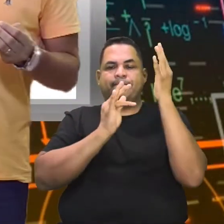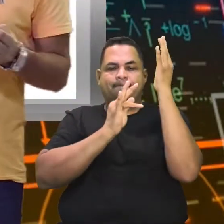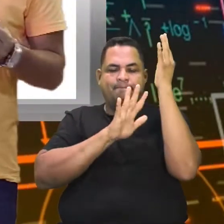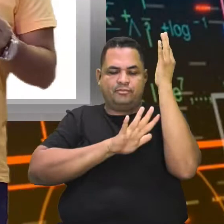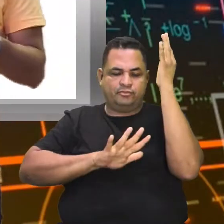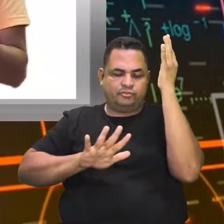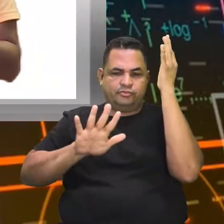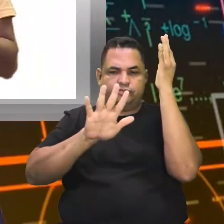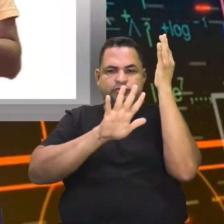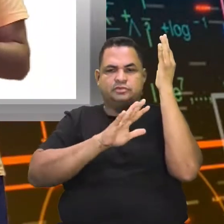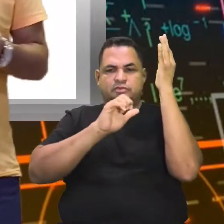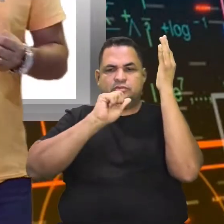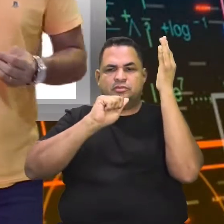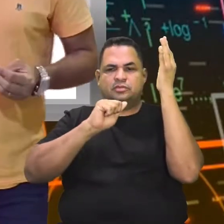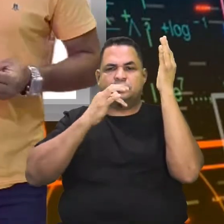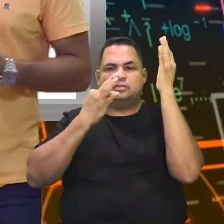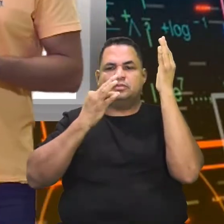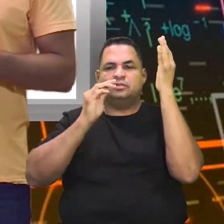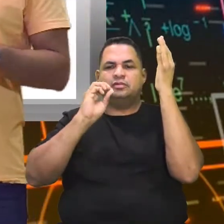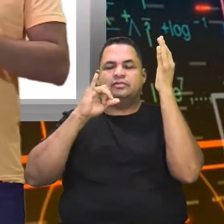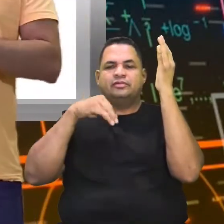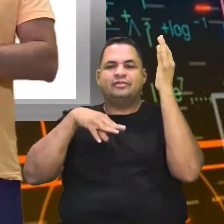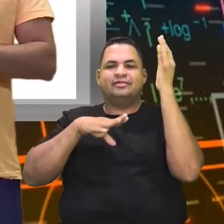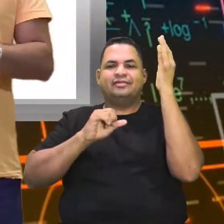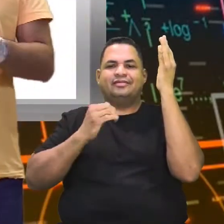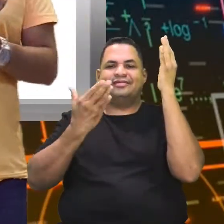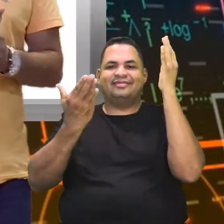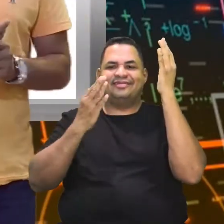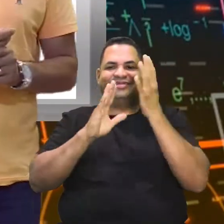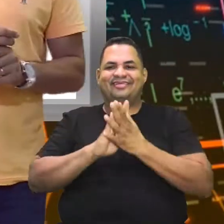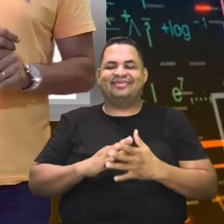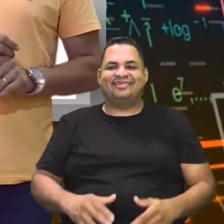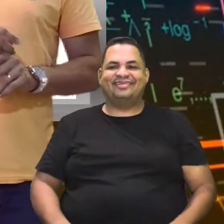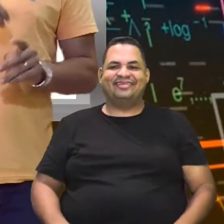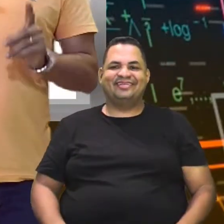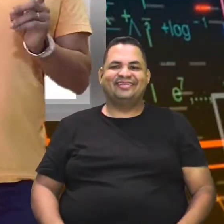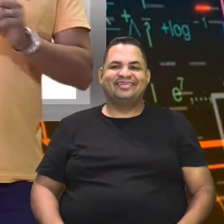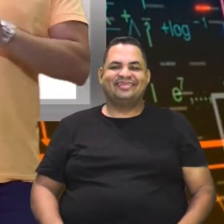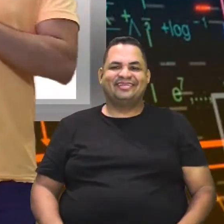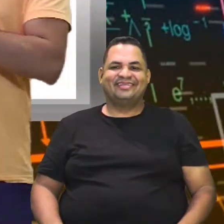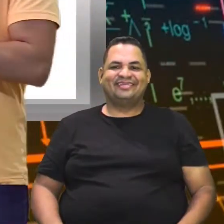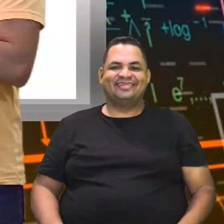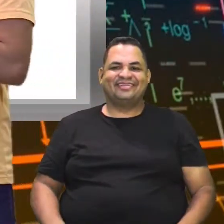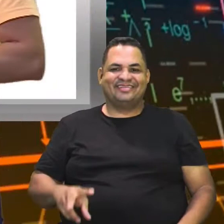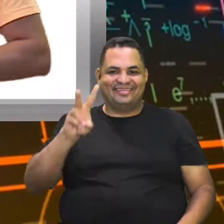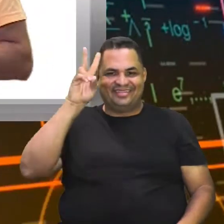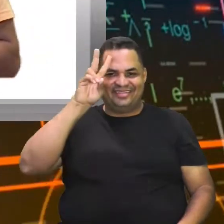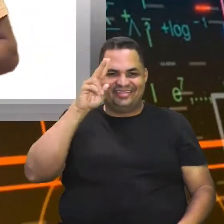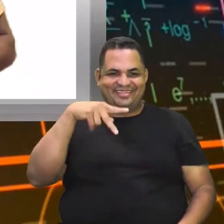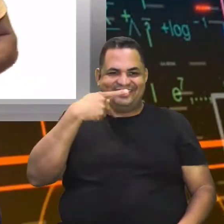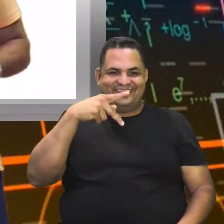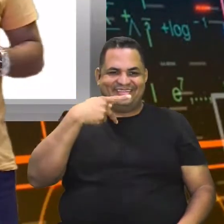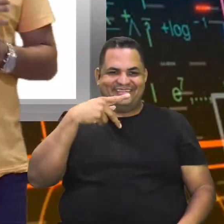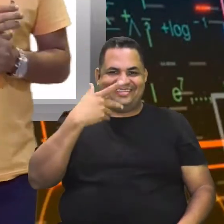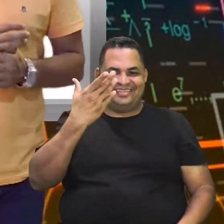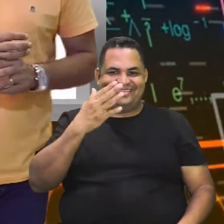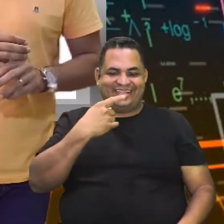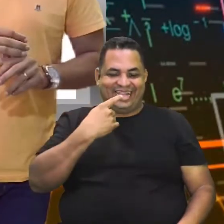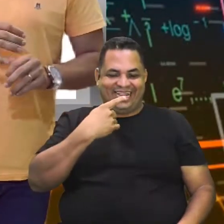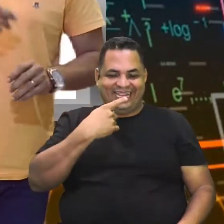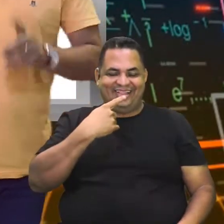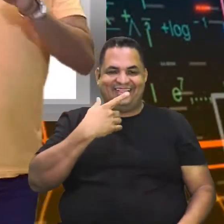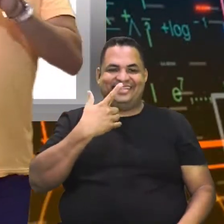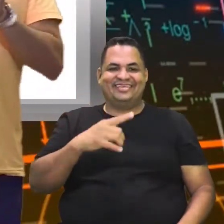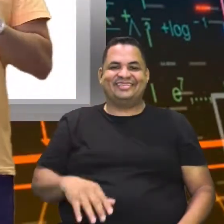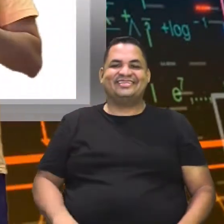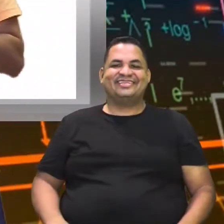Paralelo. Paralelo. É por causa do aparelho. O aparelho atrapalha. Língua, né? Paralelo. Eu lembro quando você usava aparelho, você ficava também travando a língua,